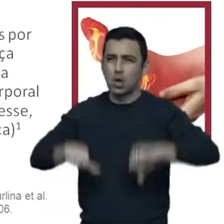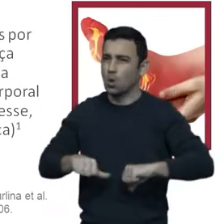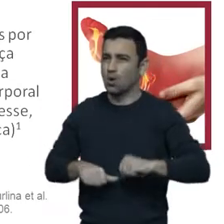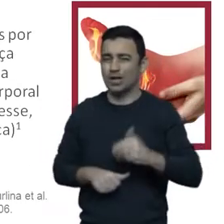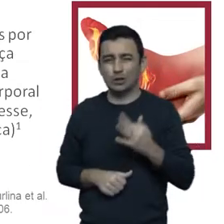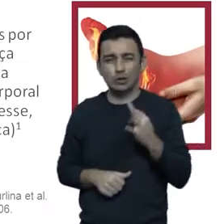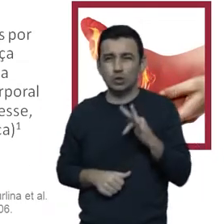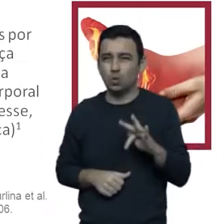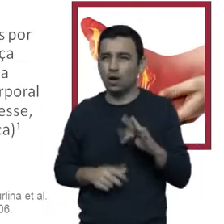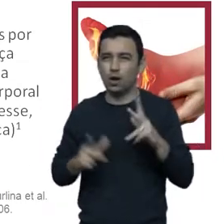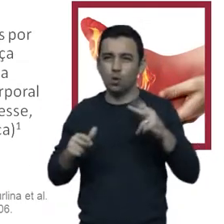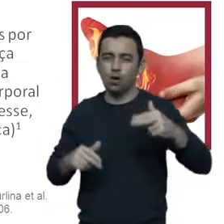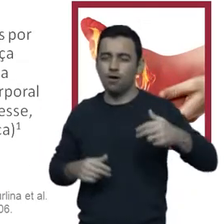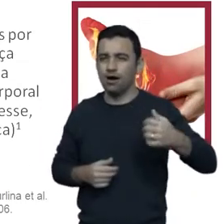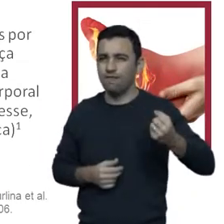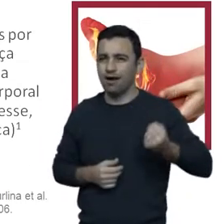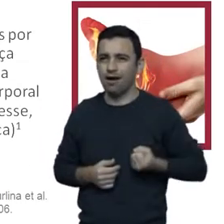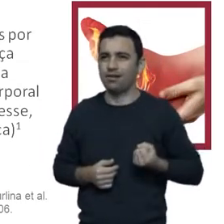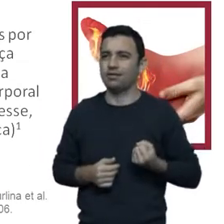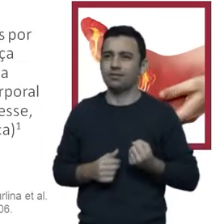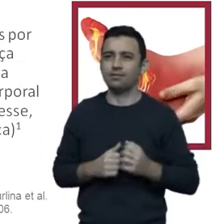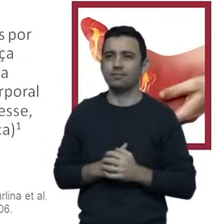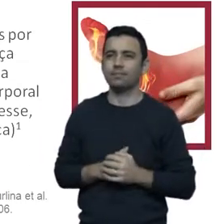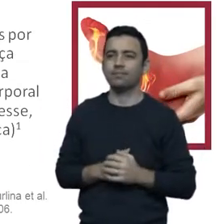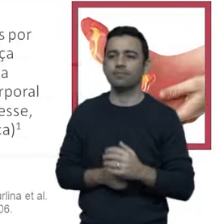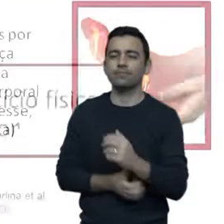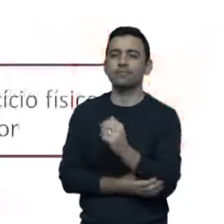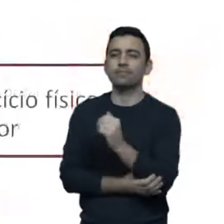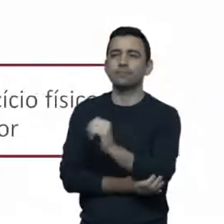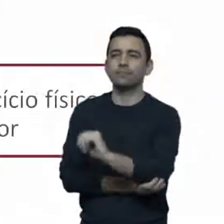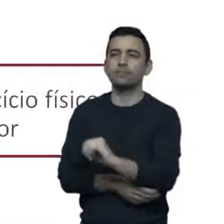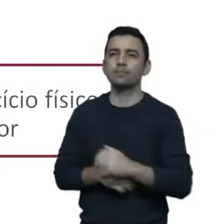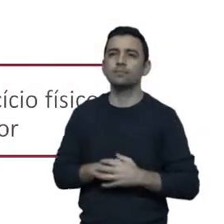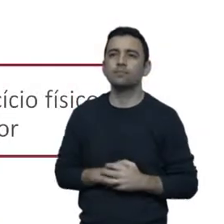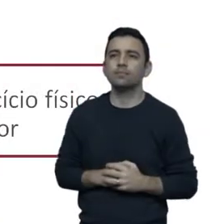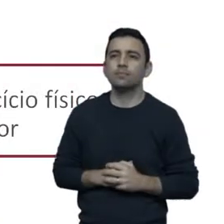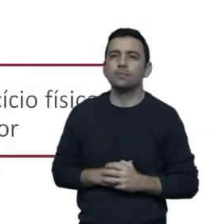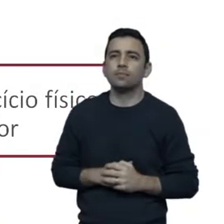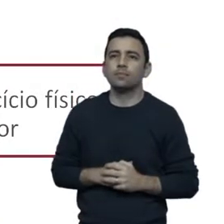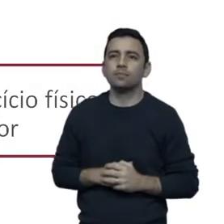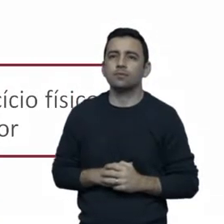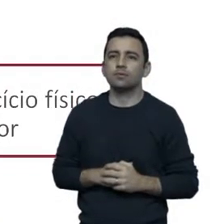fosse uma facada. Então, imaginem. Podemos tocar?